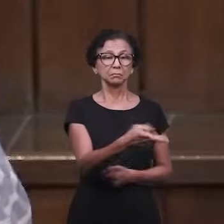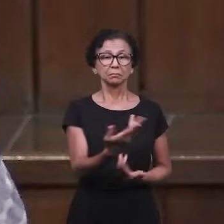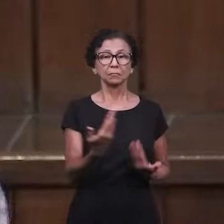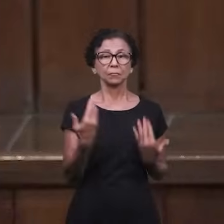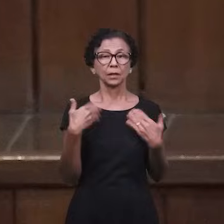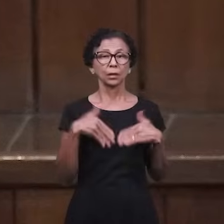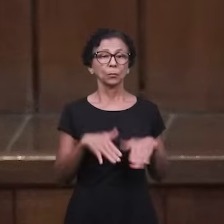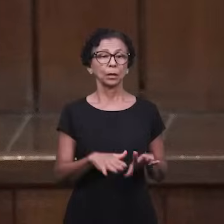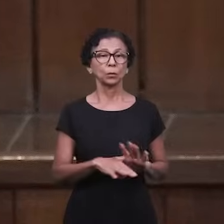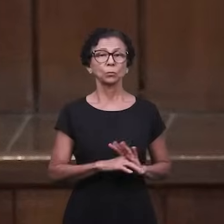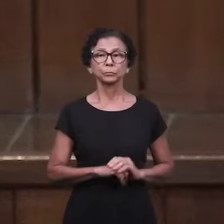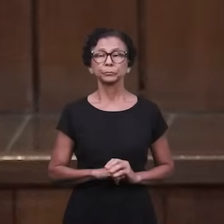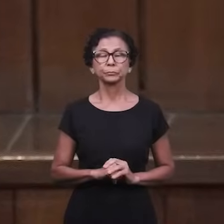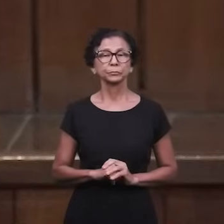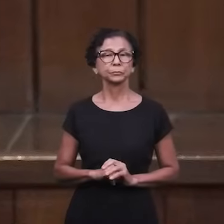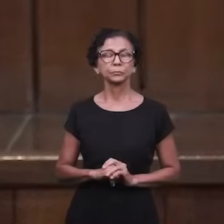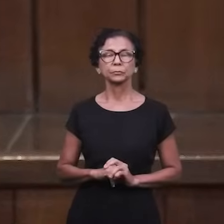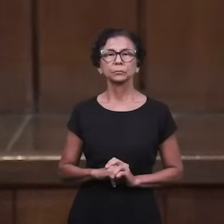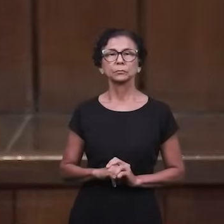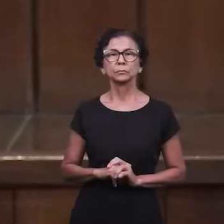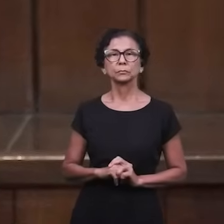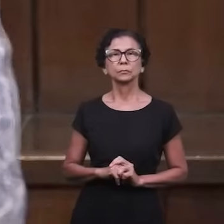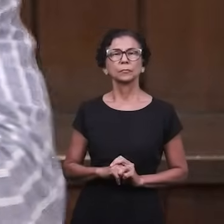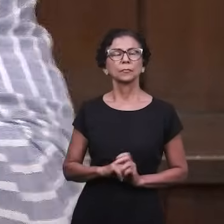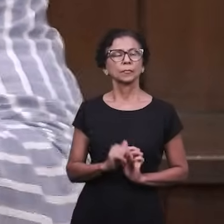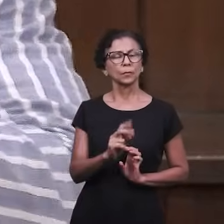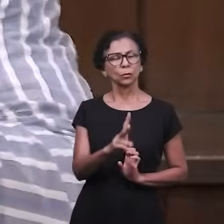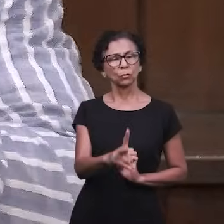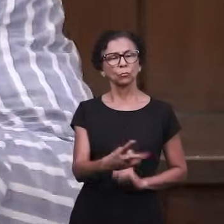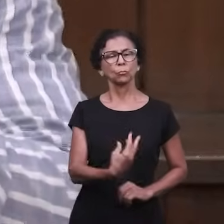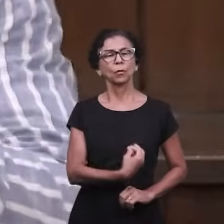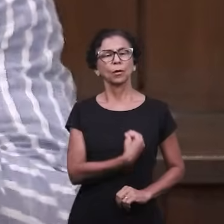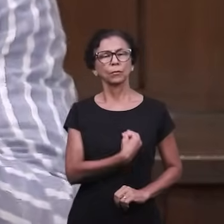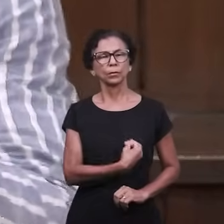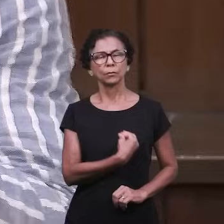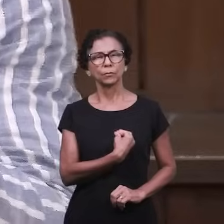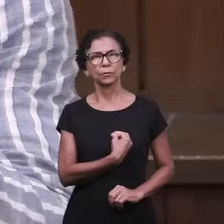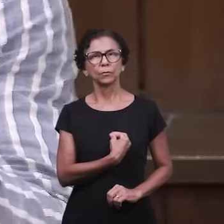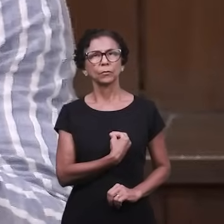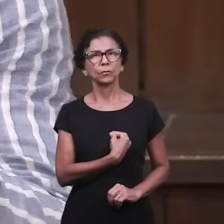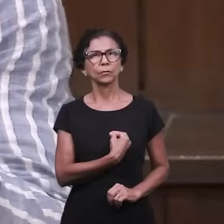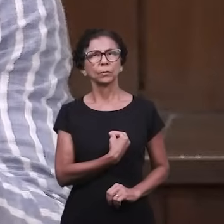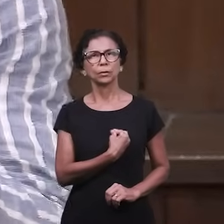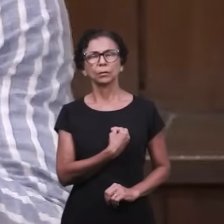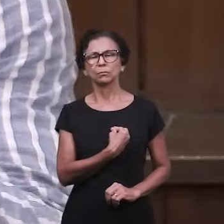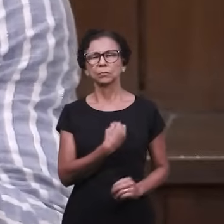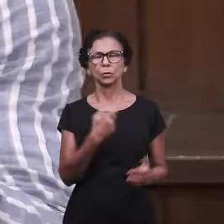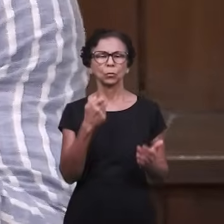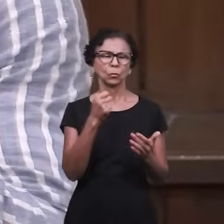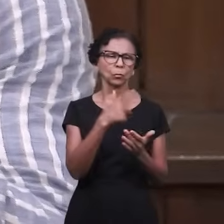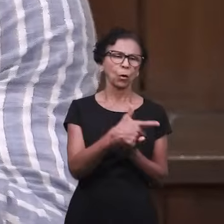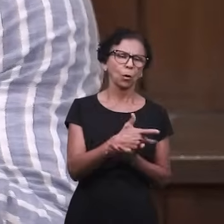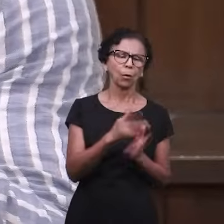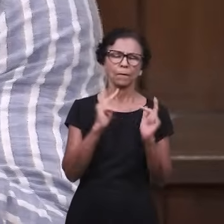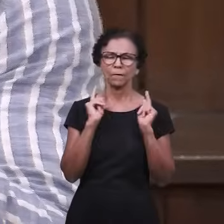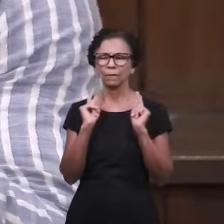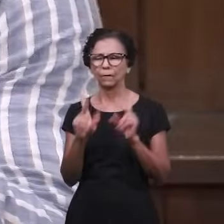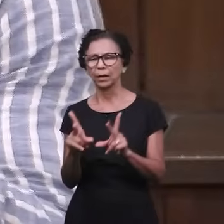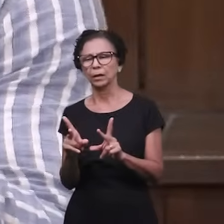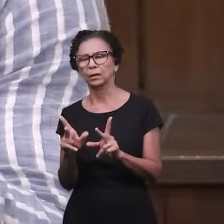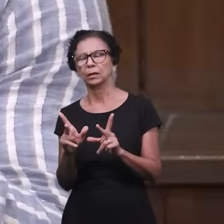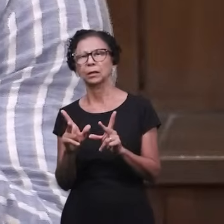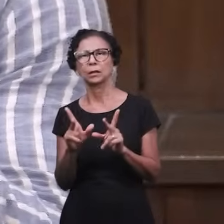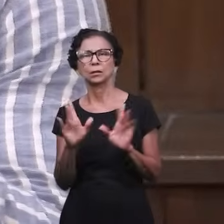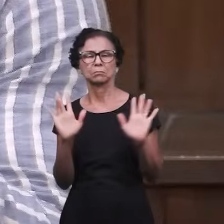conforme mencionado. Vai continuar vivendo tudo da mesma forma, comprando, vendendo,